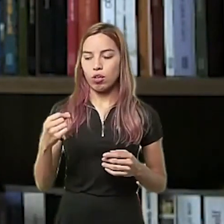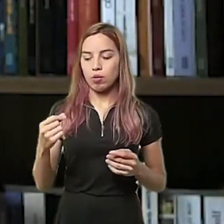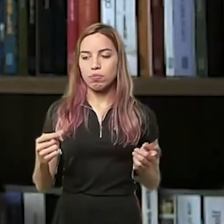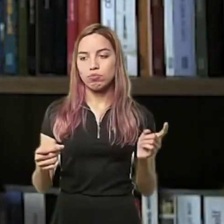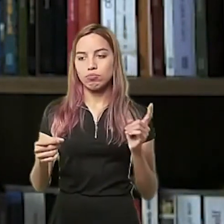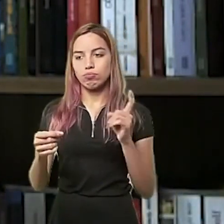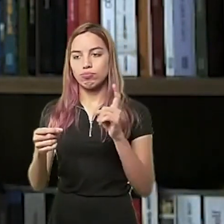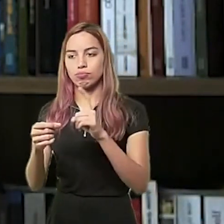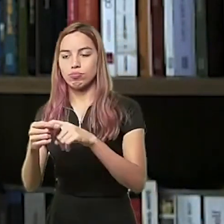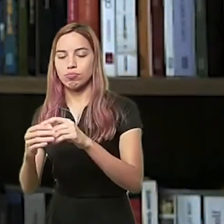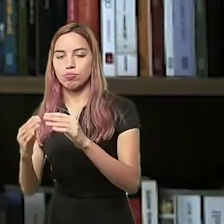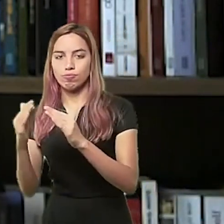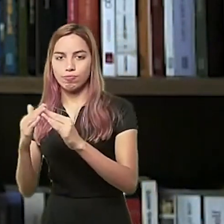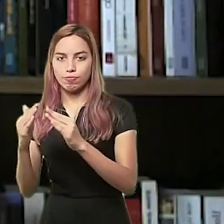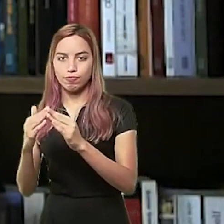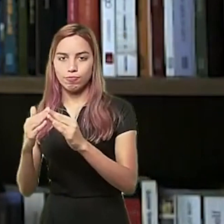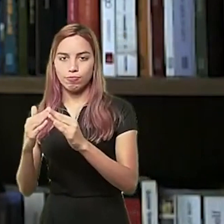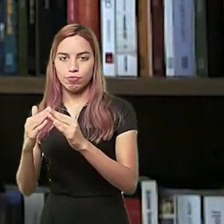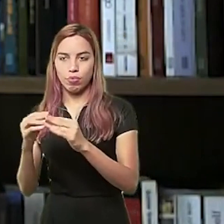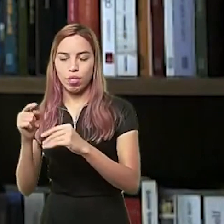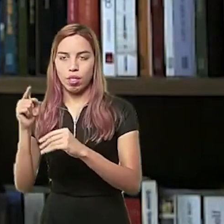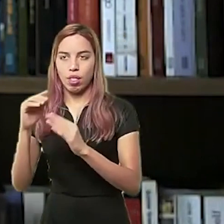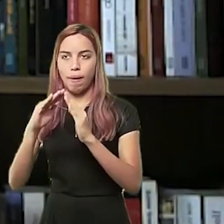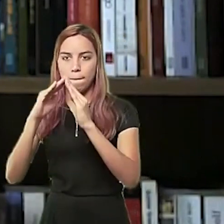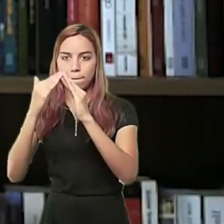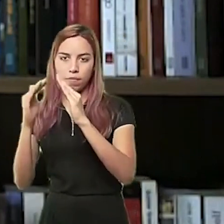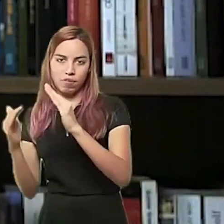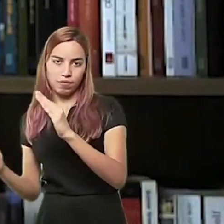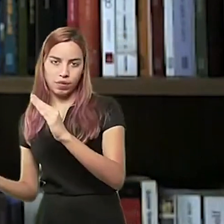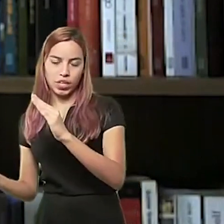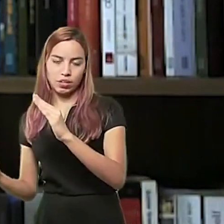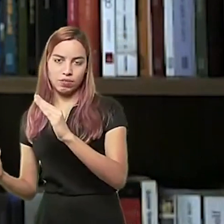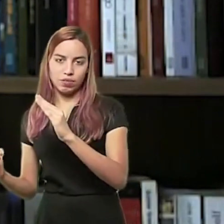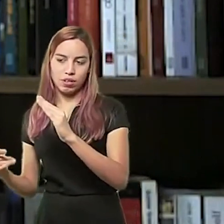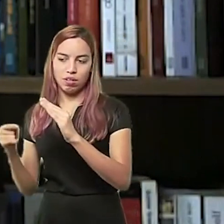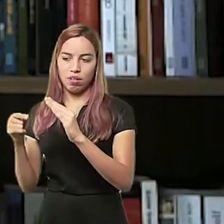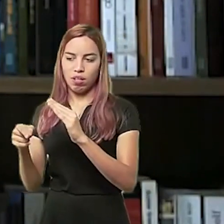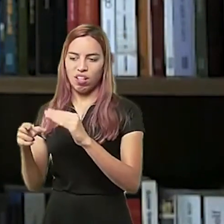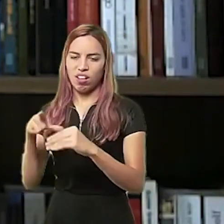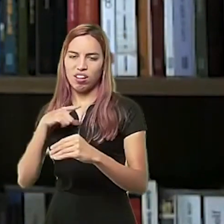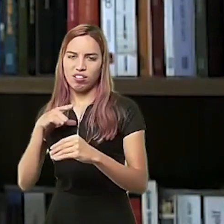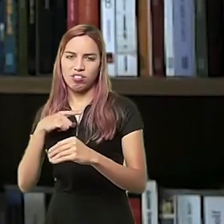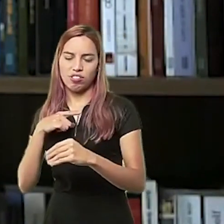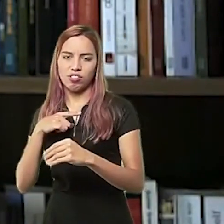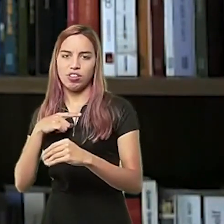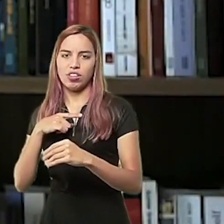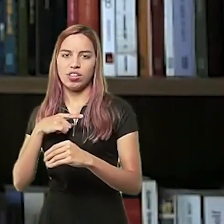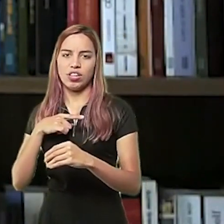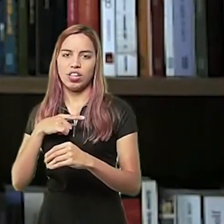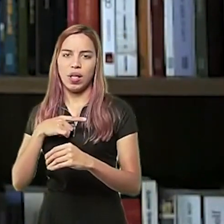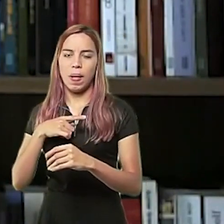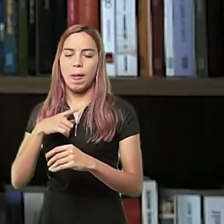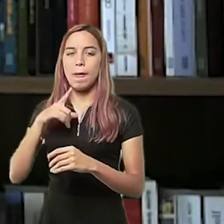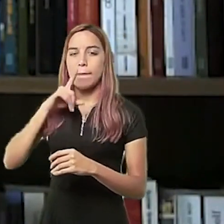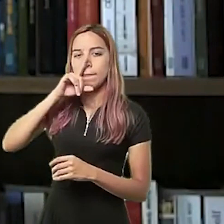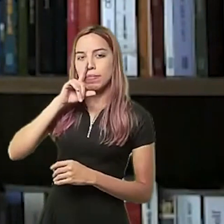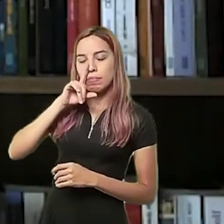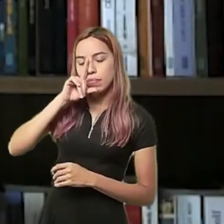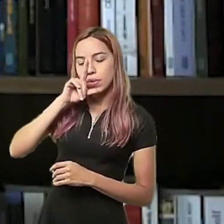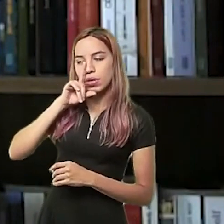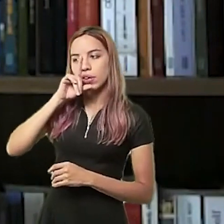sua casa na periferia da cidade, assolada pela violência, né? Assolada por tantas